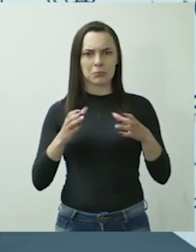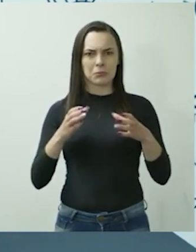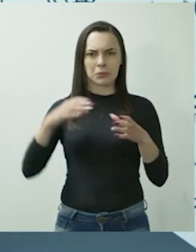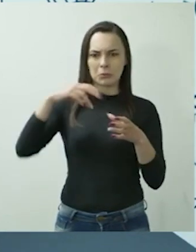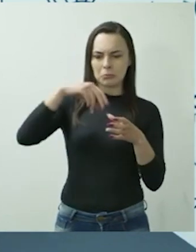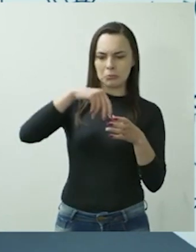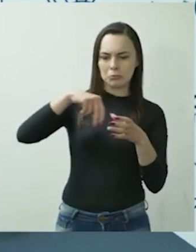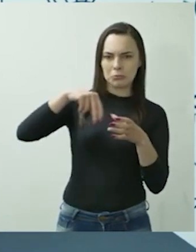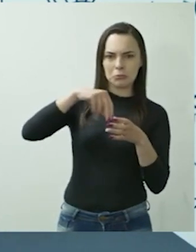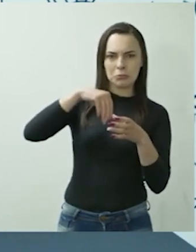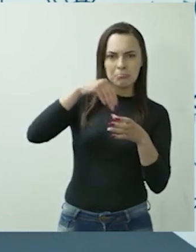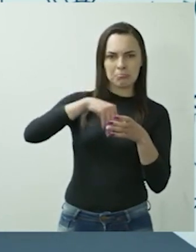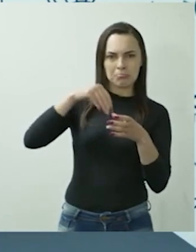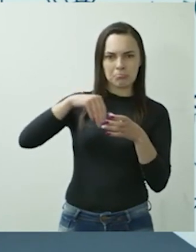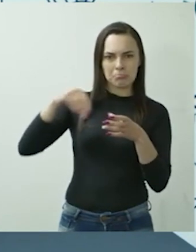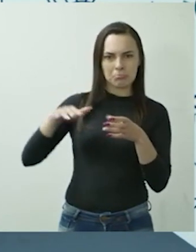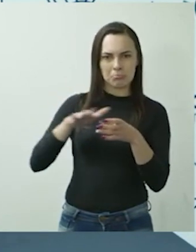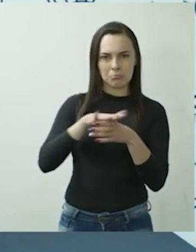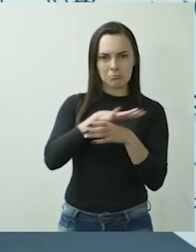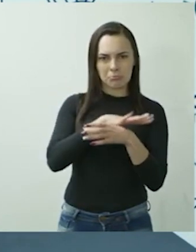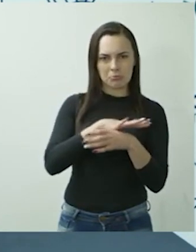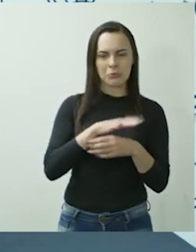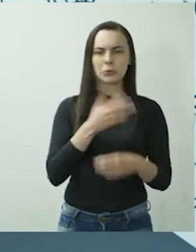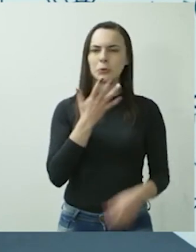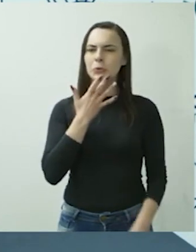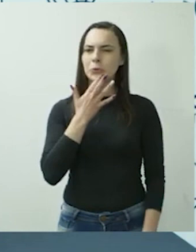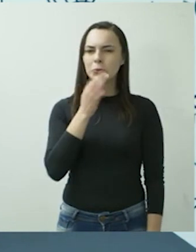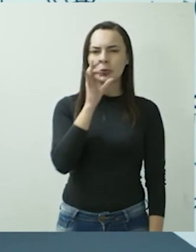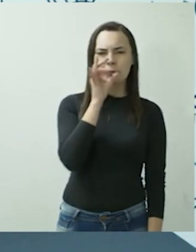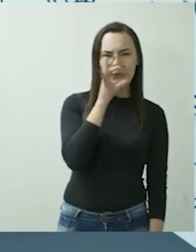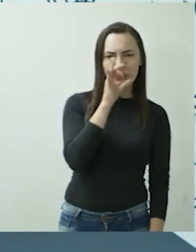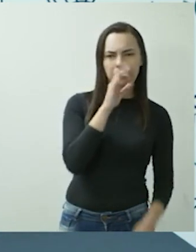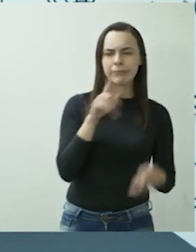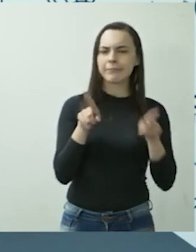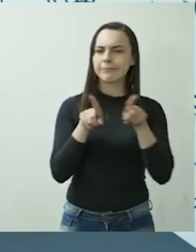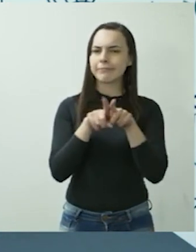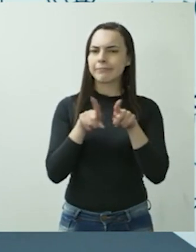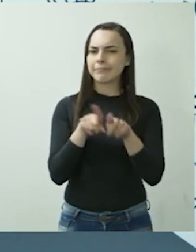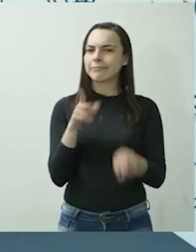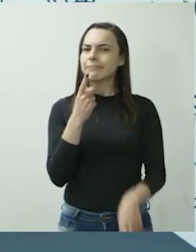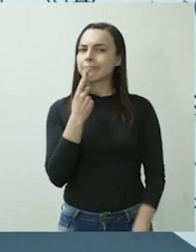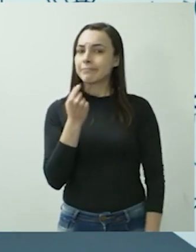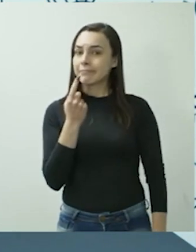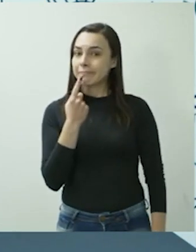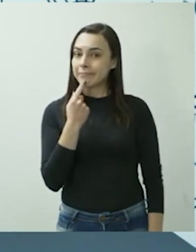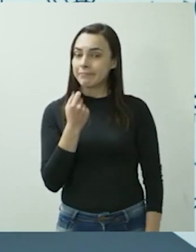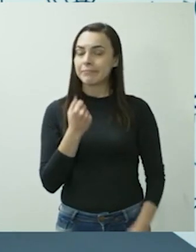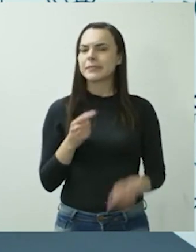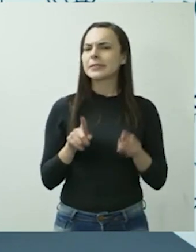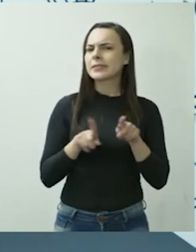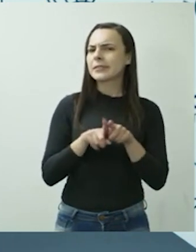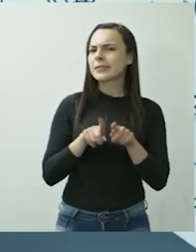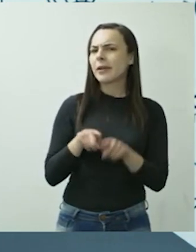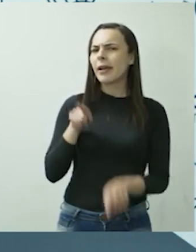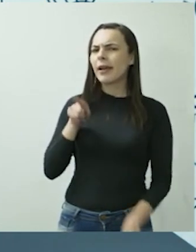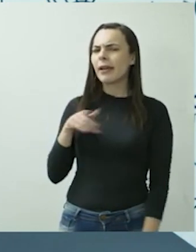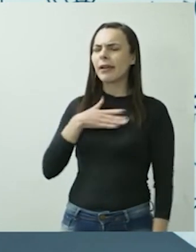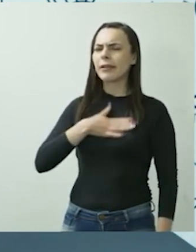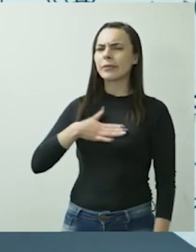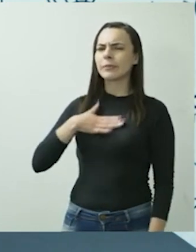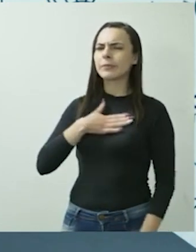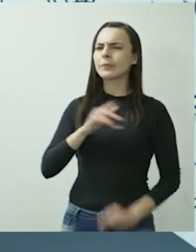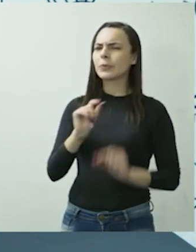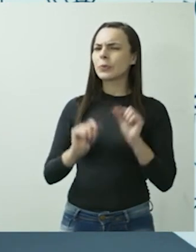potes cheios de tampinhas, tampinhas verdes, tampinhas vermelhas, e ela gostava de